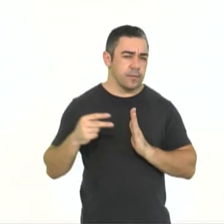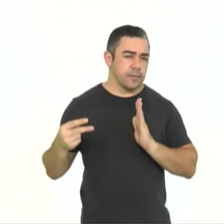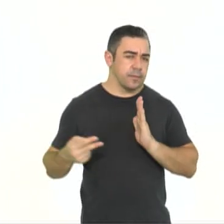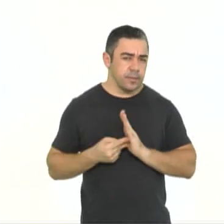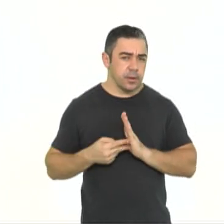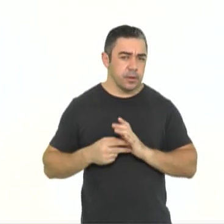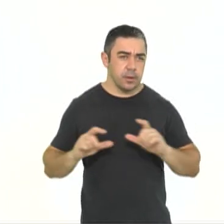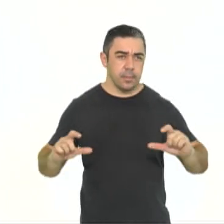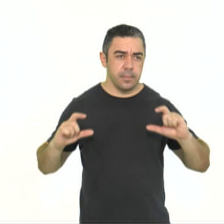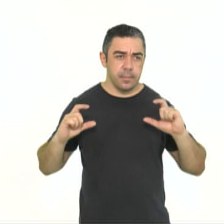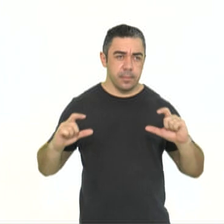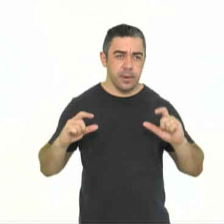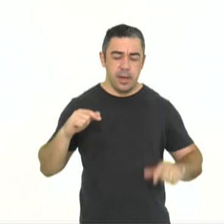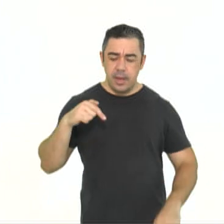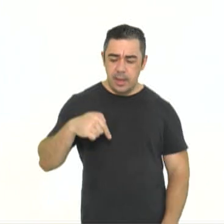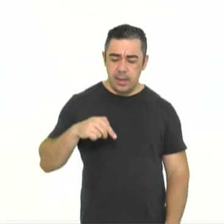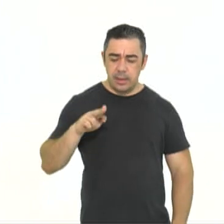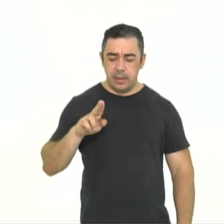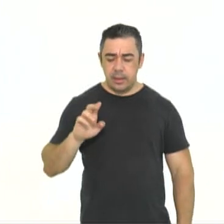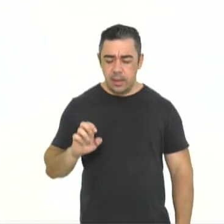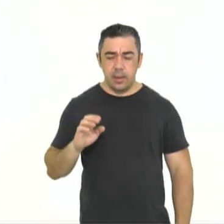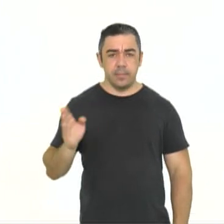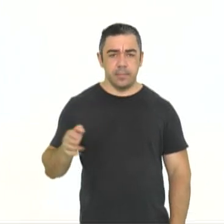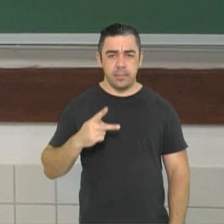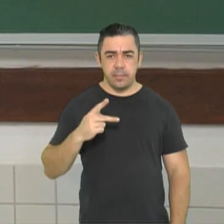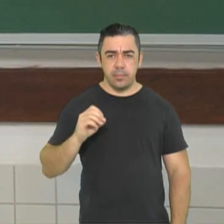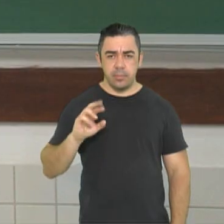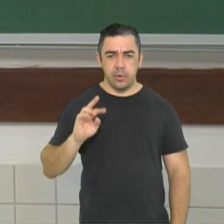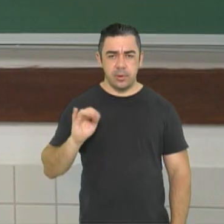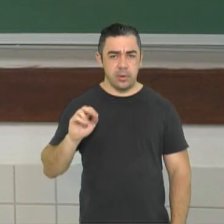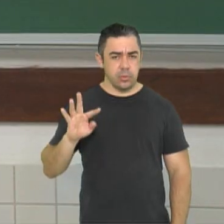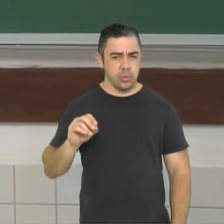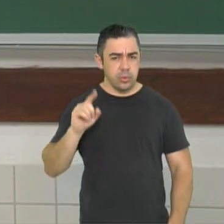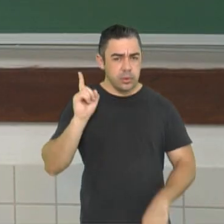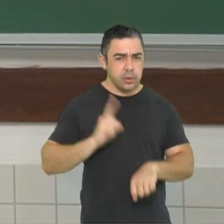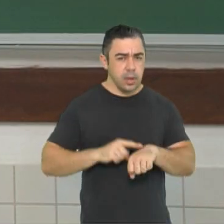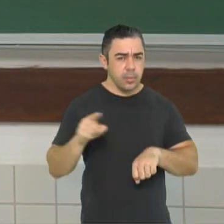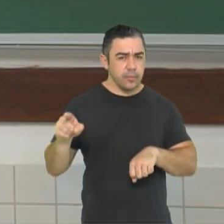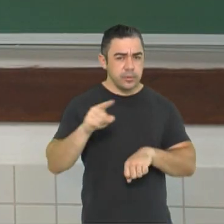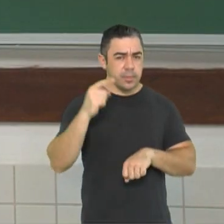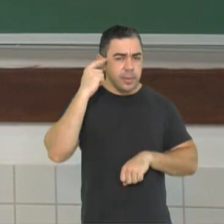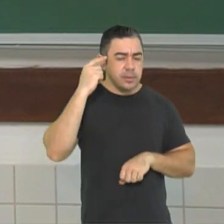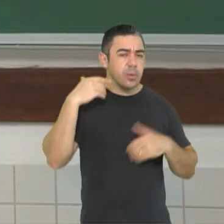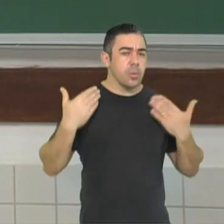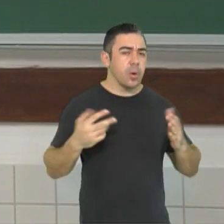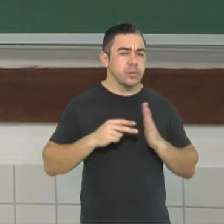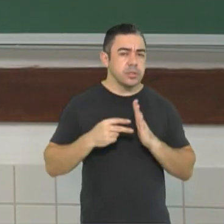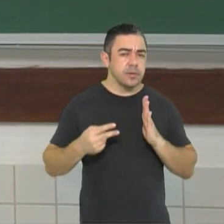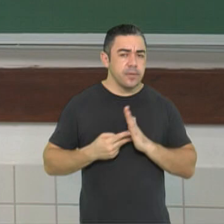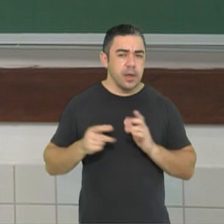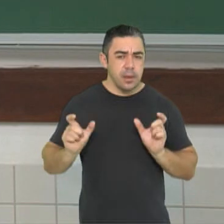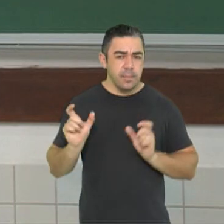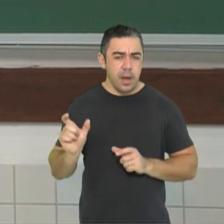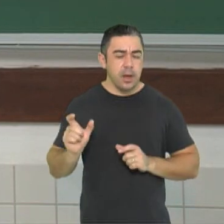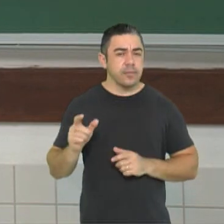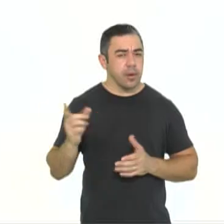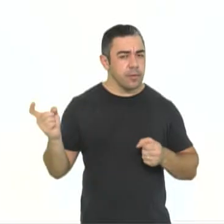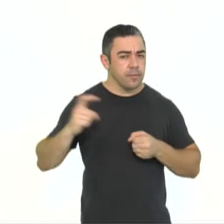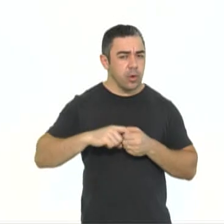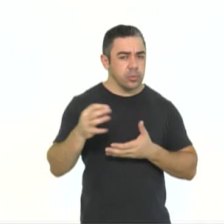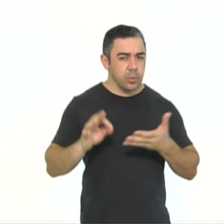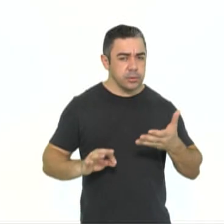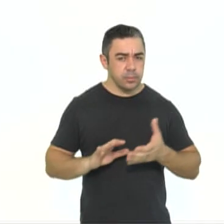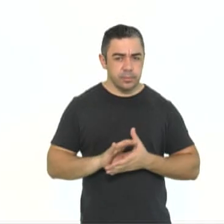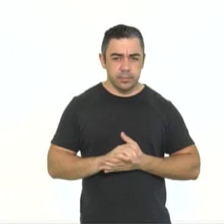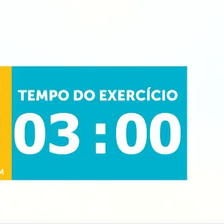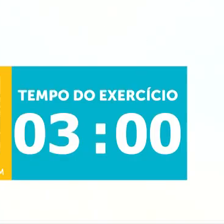dessa expressão, que portento? Vou dar um tempinho para você pensar em qual pode ser o sentido dessa expressão e eu já volto.